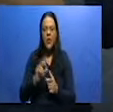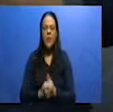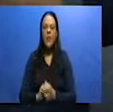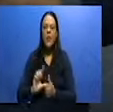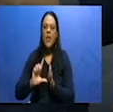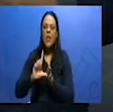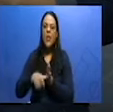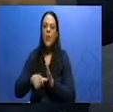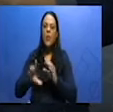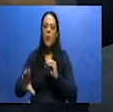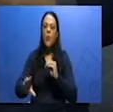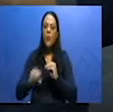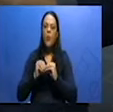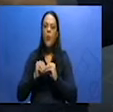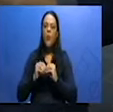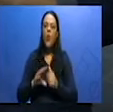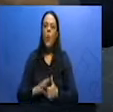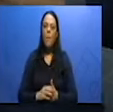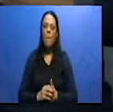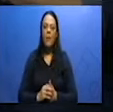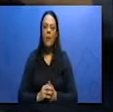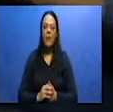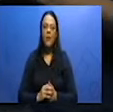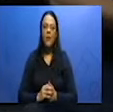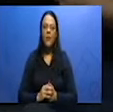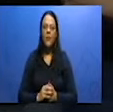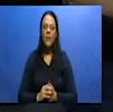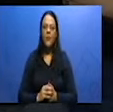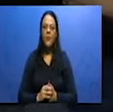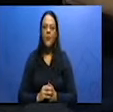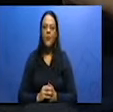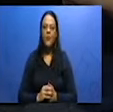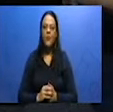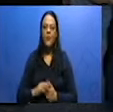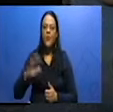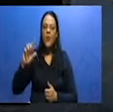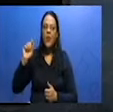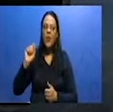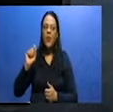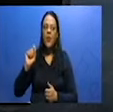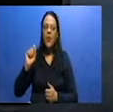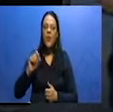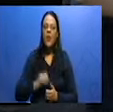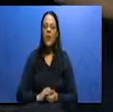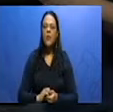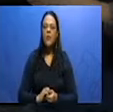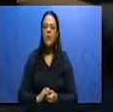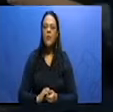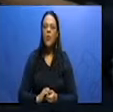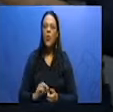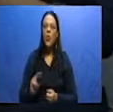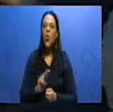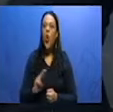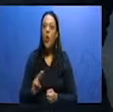completar. Continente habitado por povos que, no século XV,